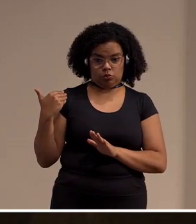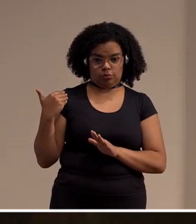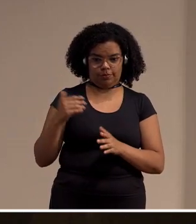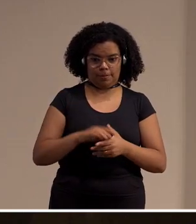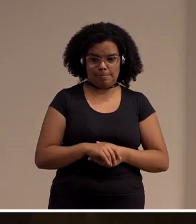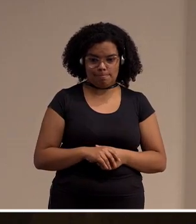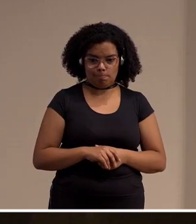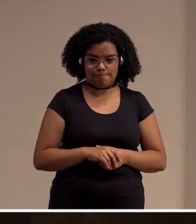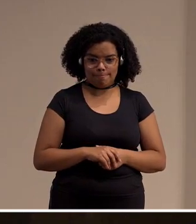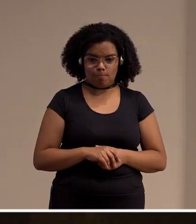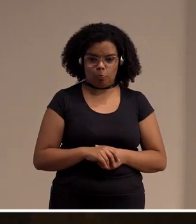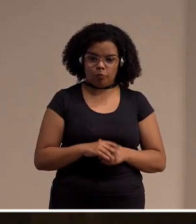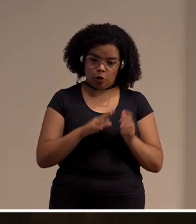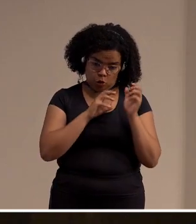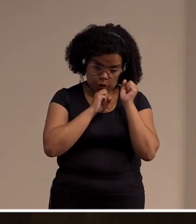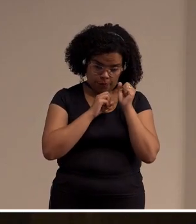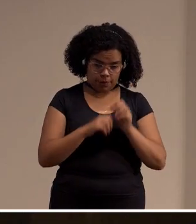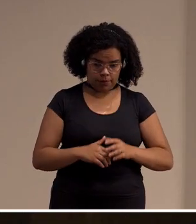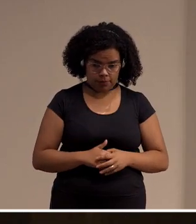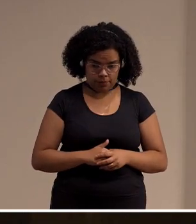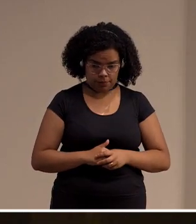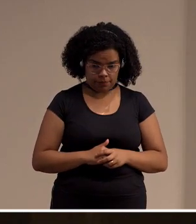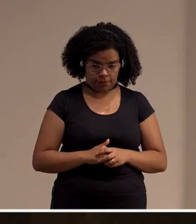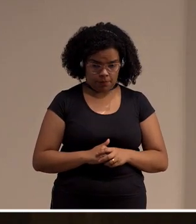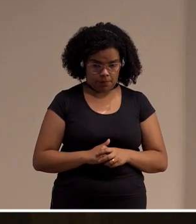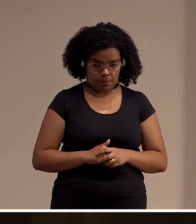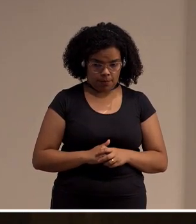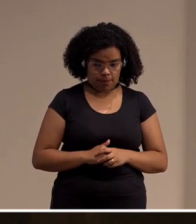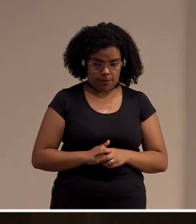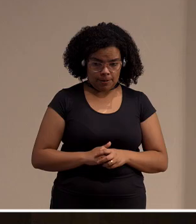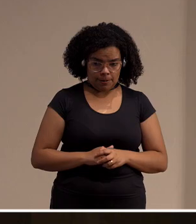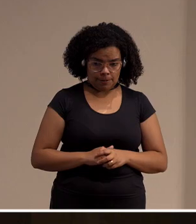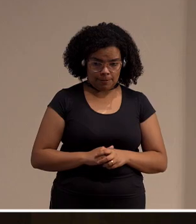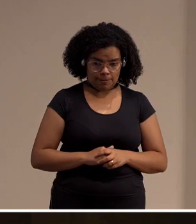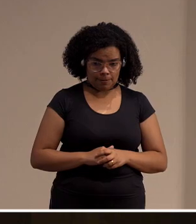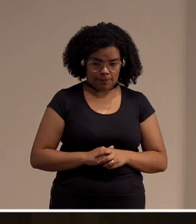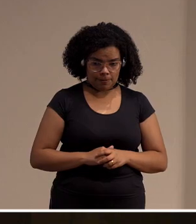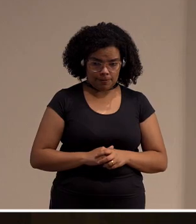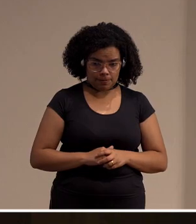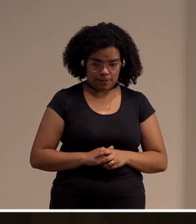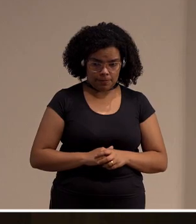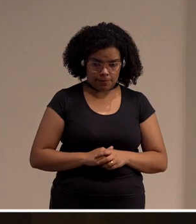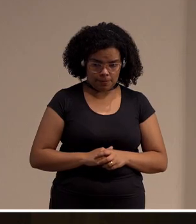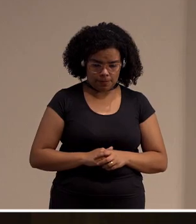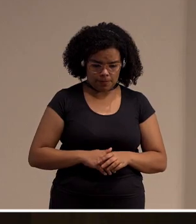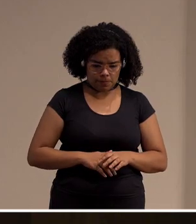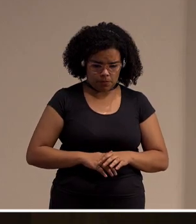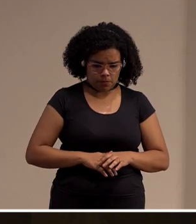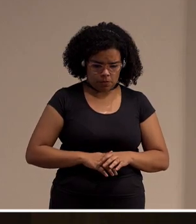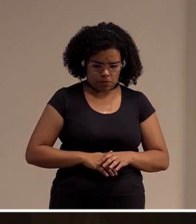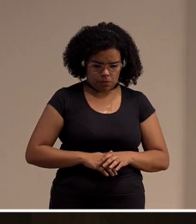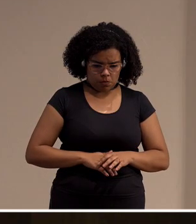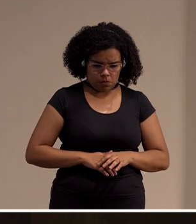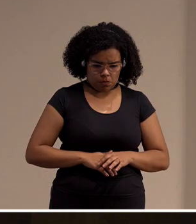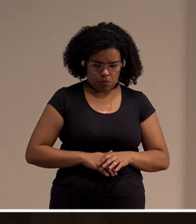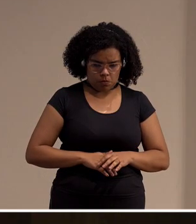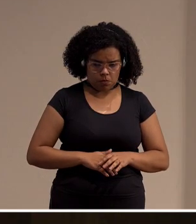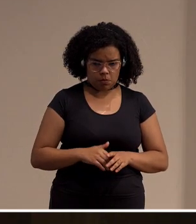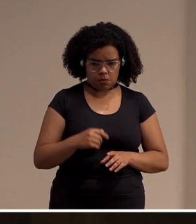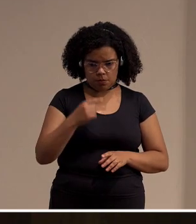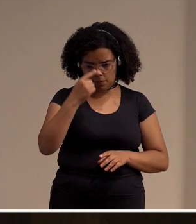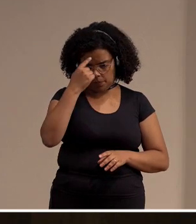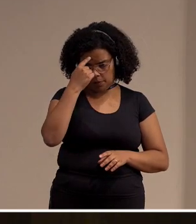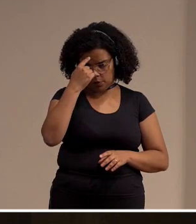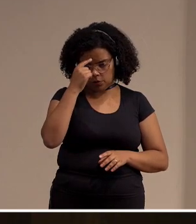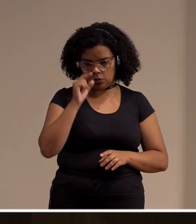essa centralidade por ser su tema ciência e tecnologia. Mas eu também penso que, sí, eso que diz que o motor narrativo do